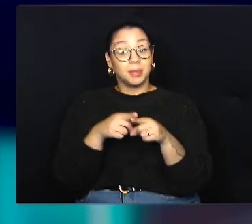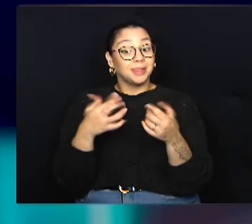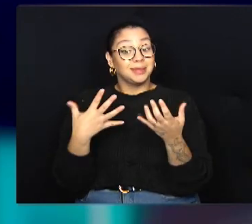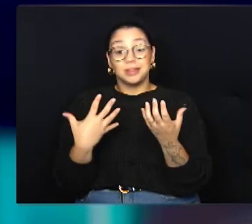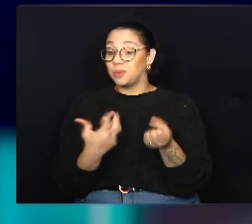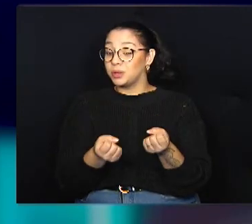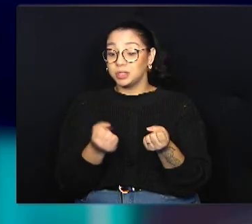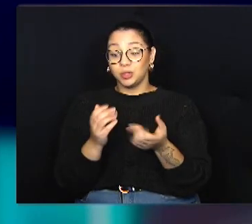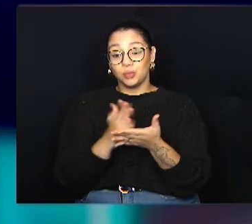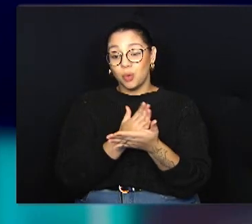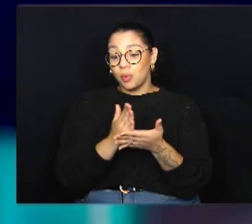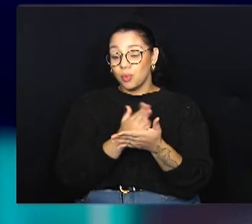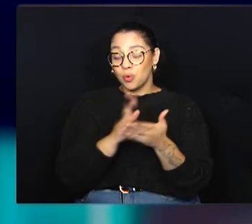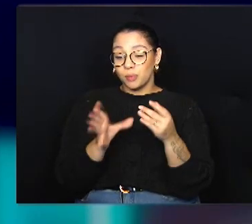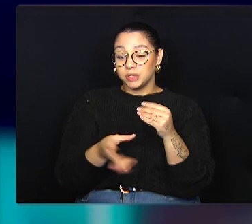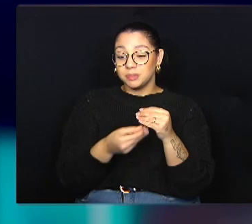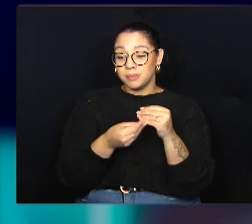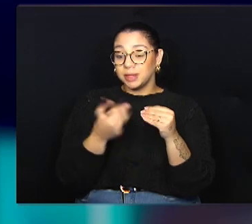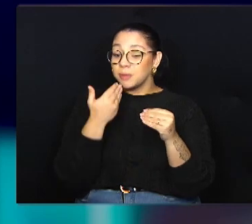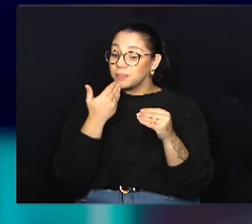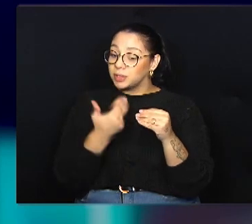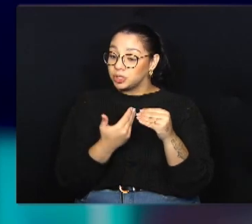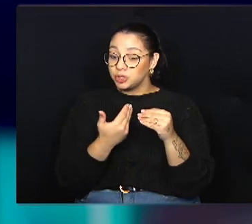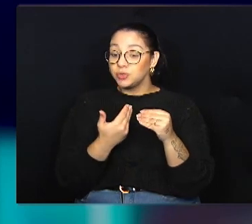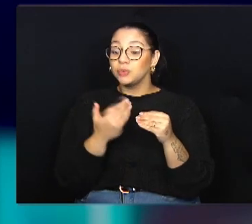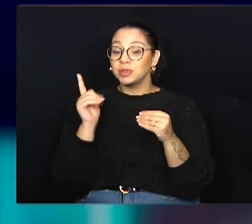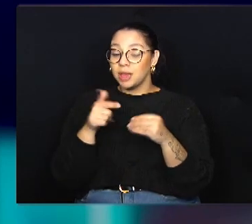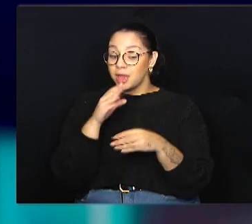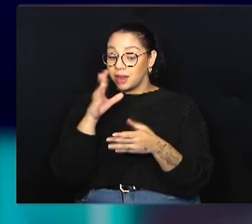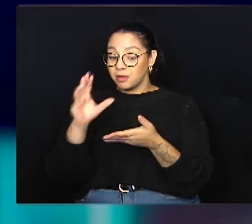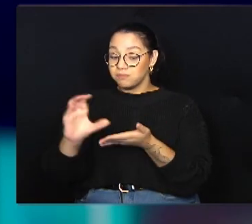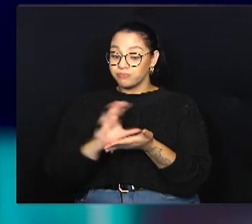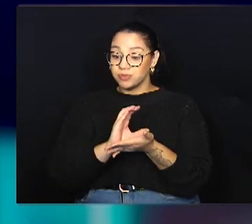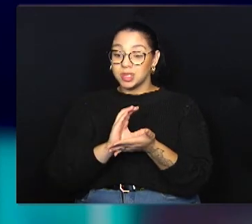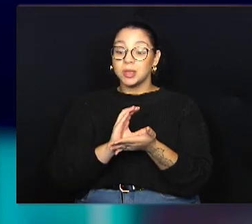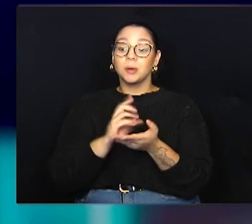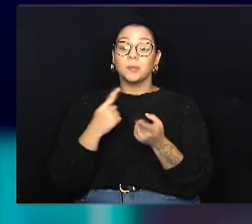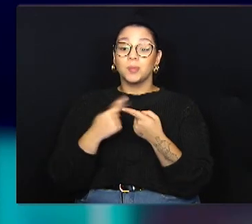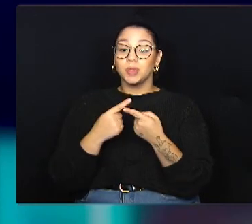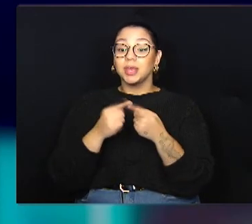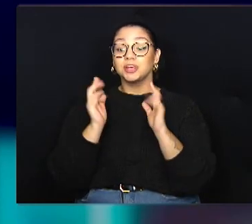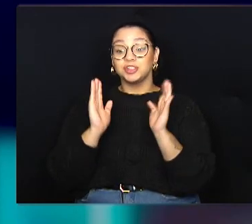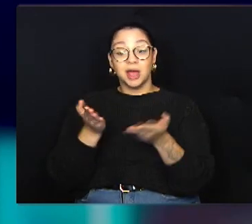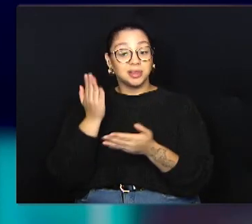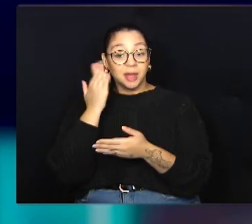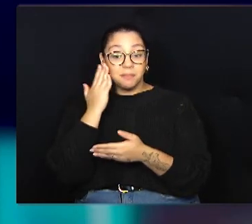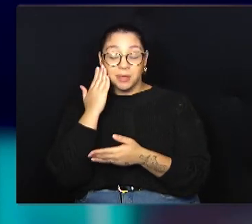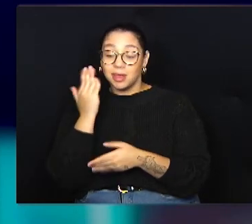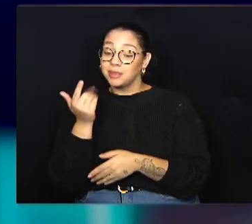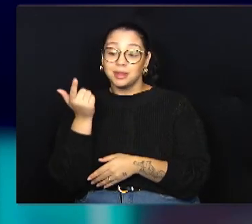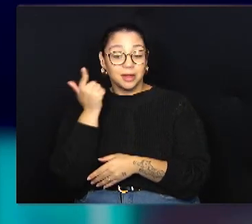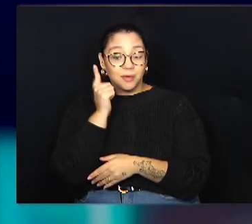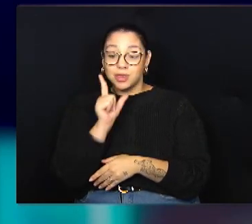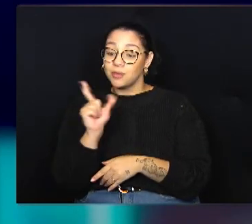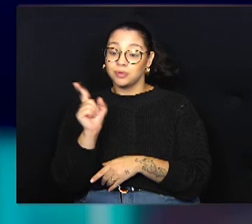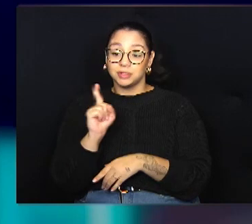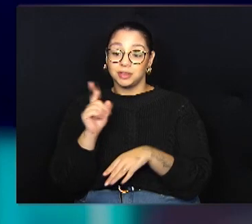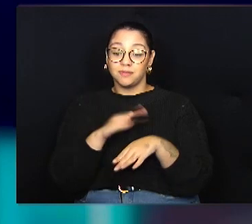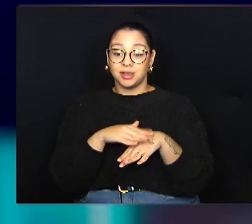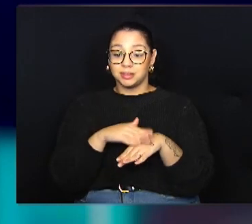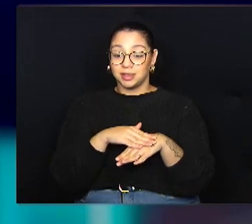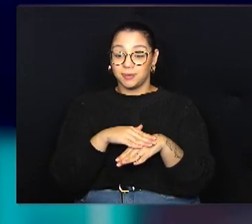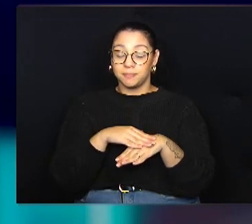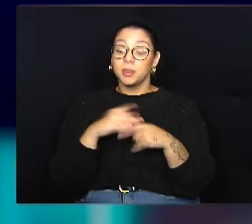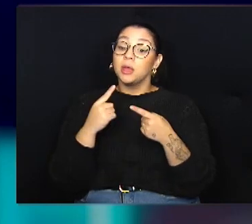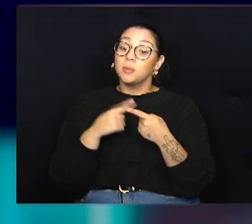algumas emendas que foram pedidas para serem destinadas, quando a gente sabia que não ia ter condição de executar. Porque,